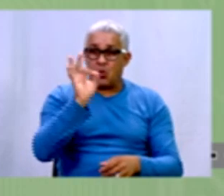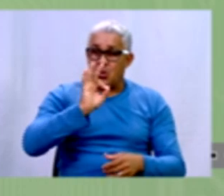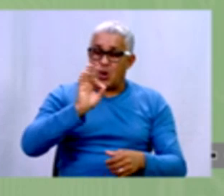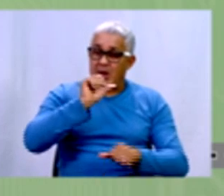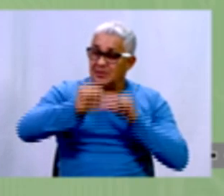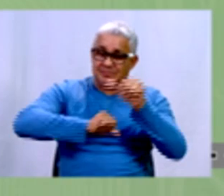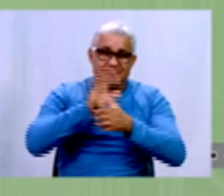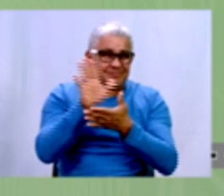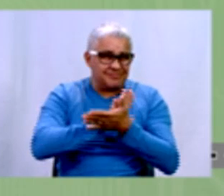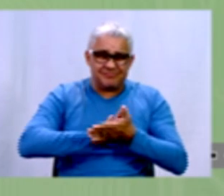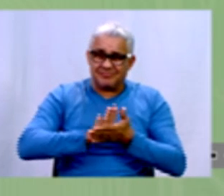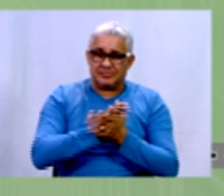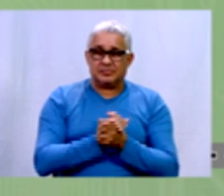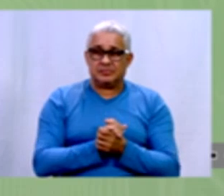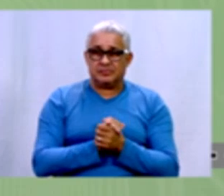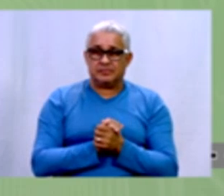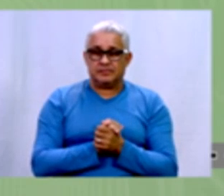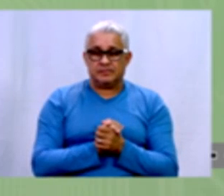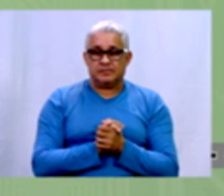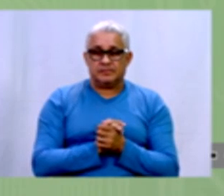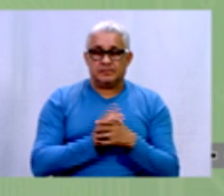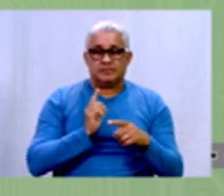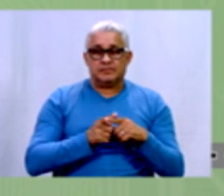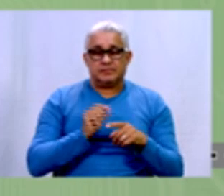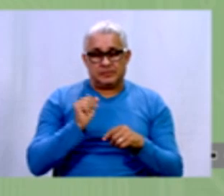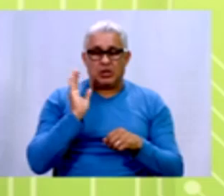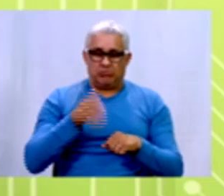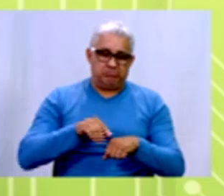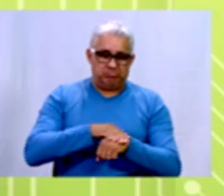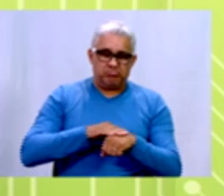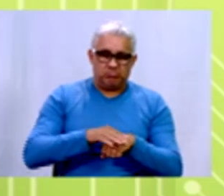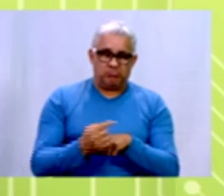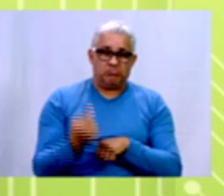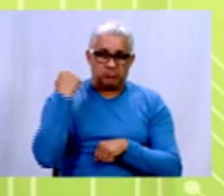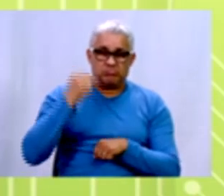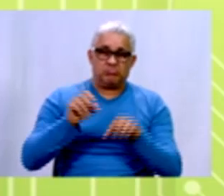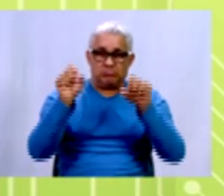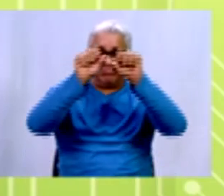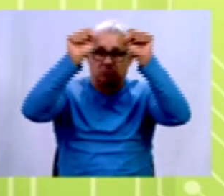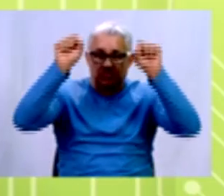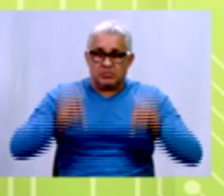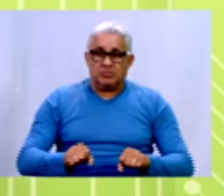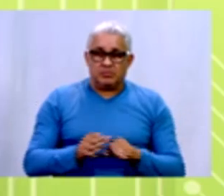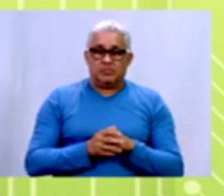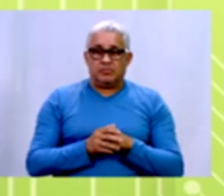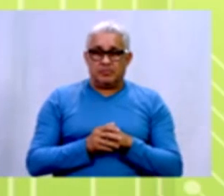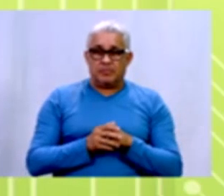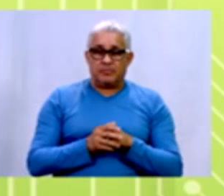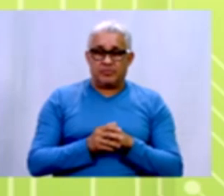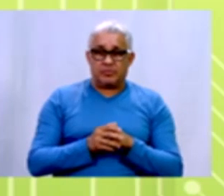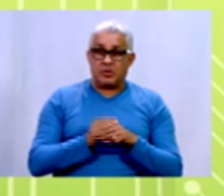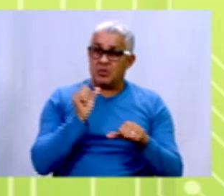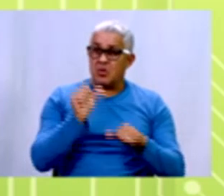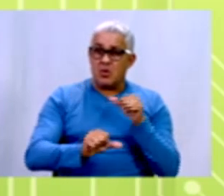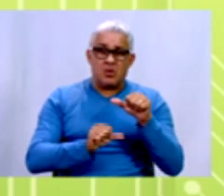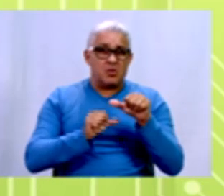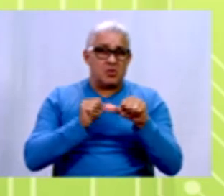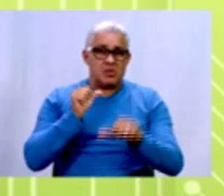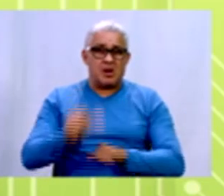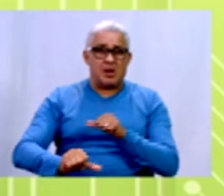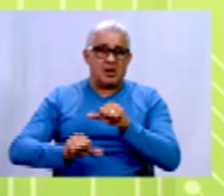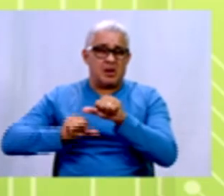mudança nesses requisitos. Porque nós já conversamos que o sistema, ele sofre mudança.